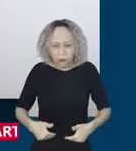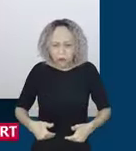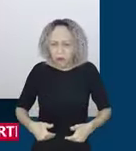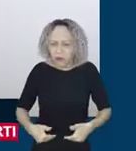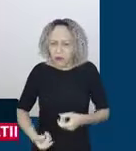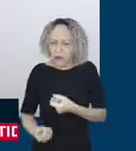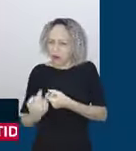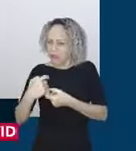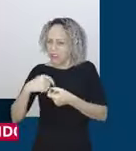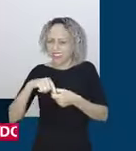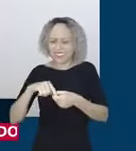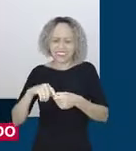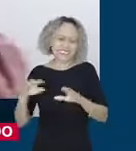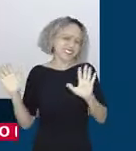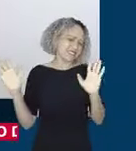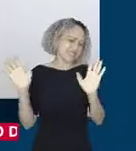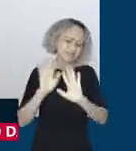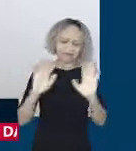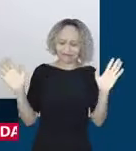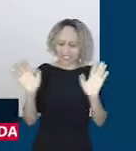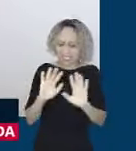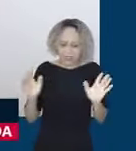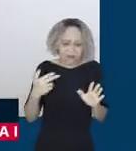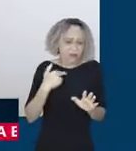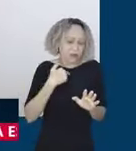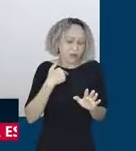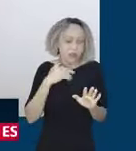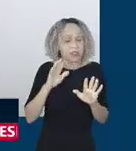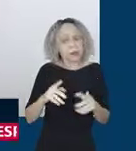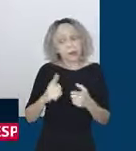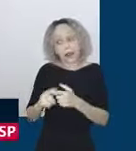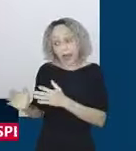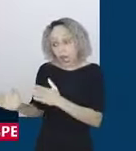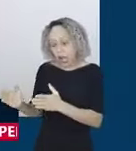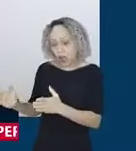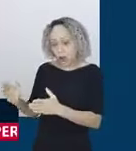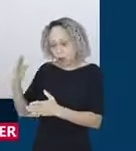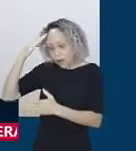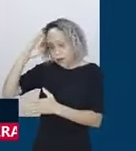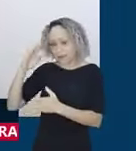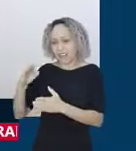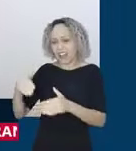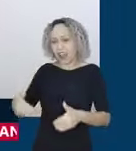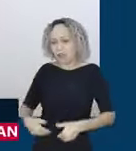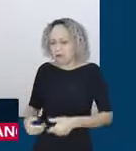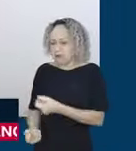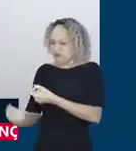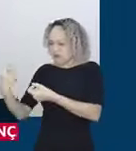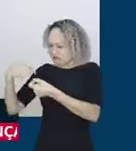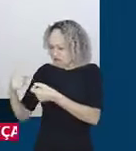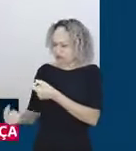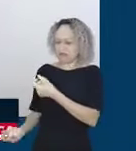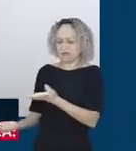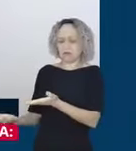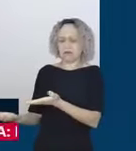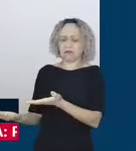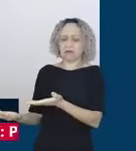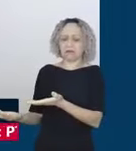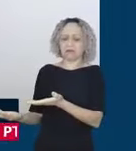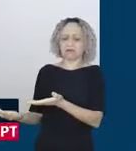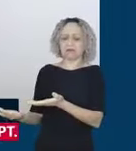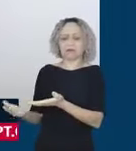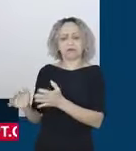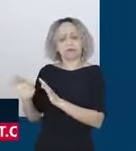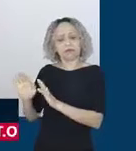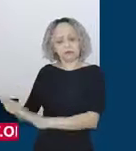vi aí, a cultura voltou, o presidente Lula voltou, e a política de combate à fome voltou. E por isso que